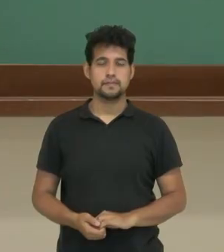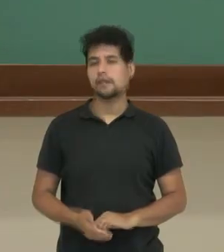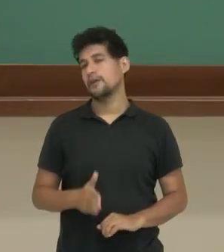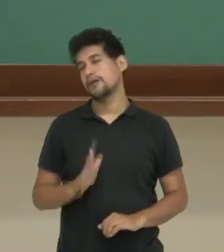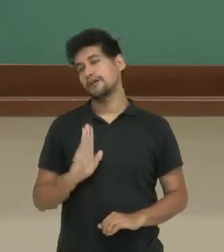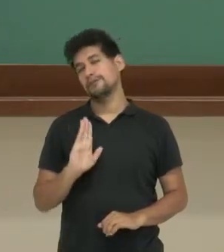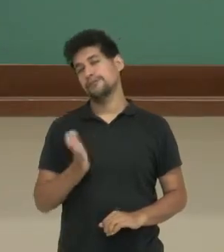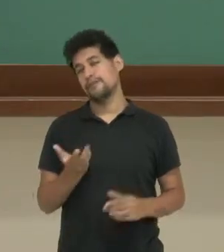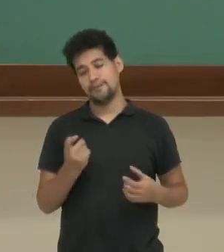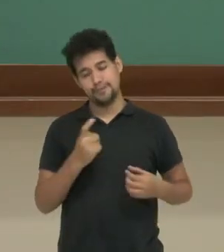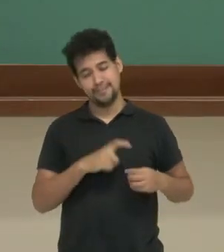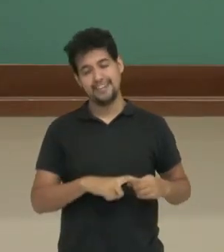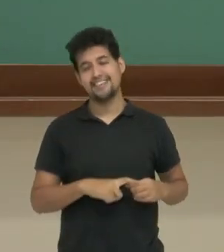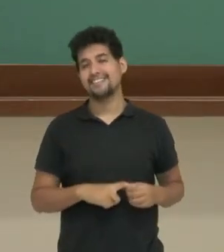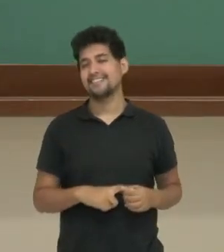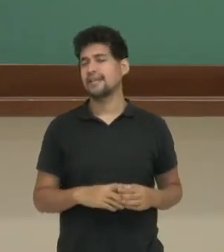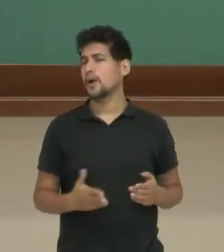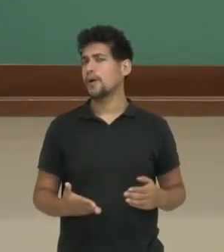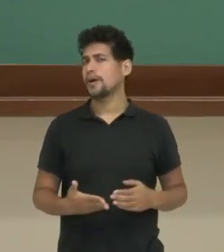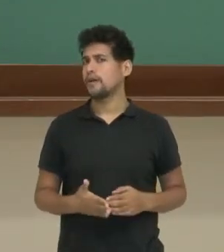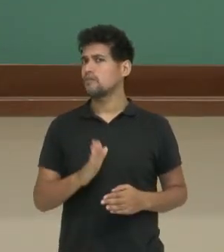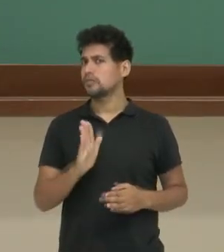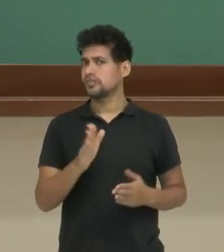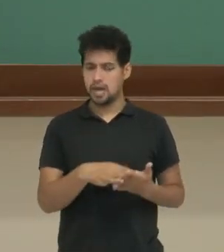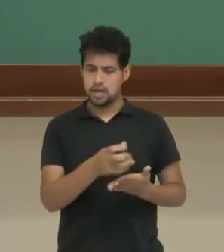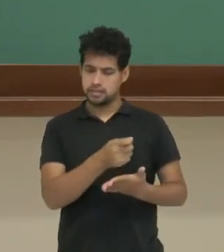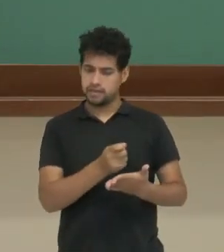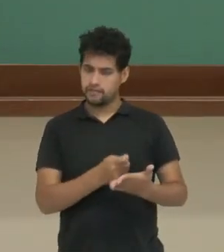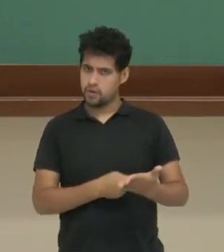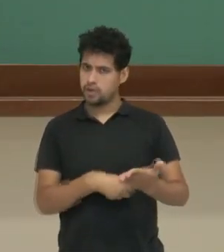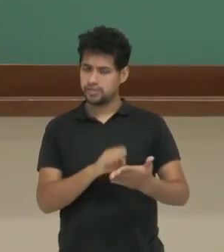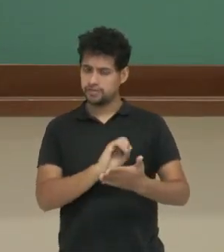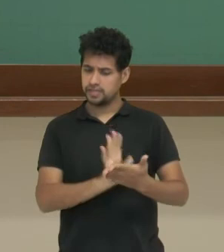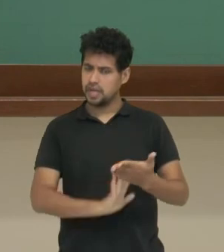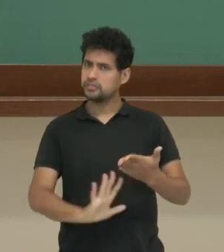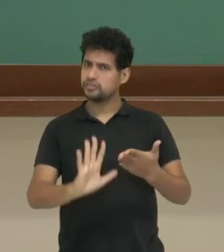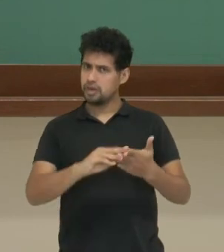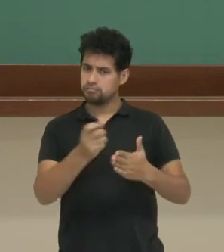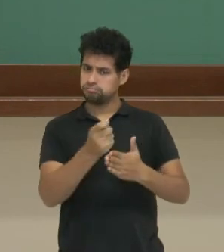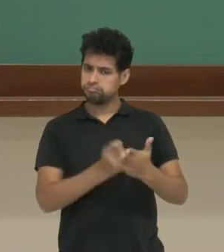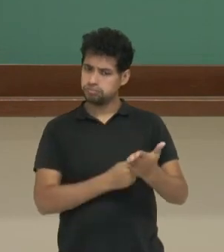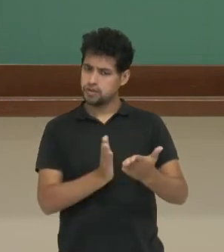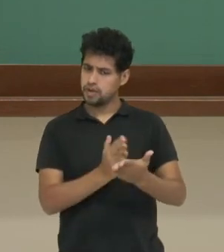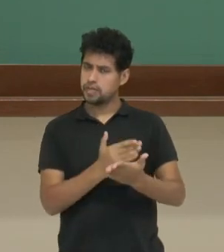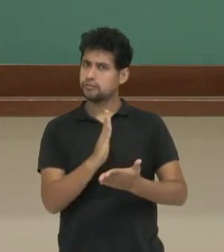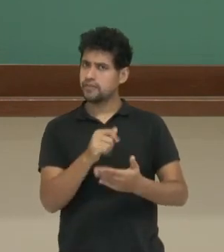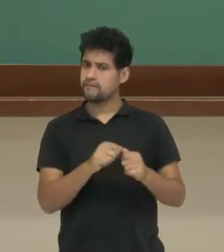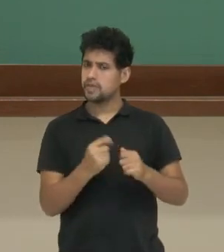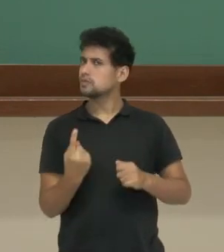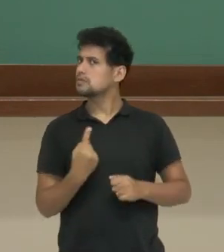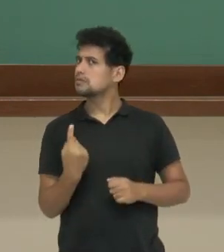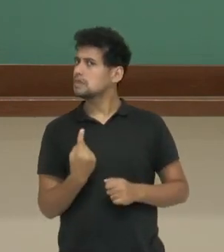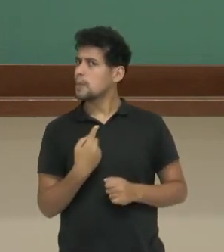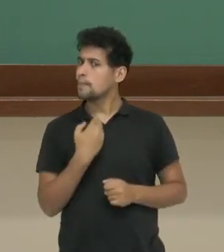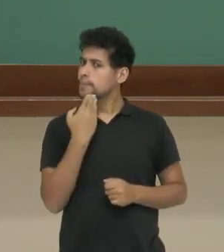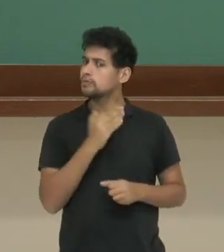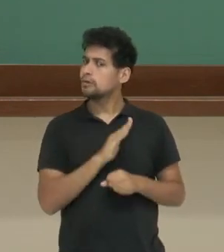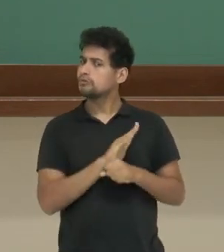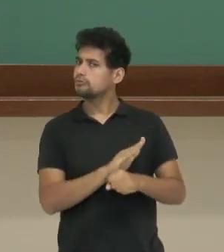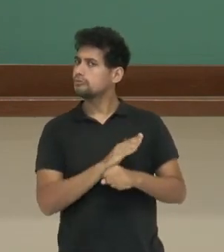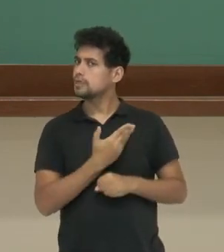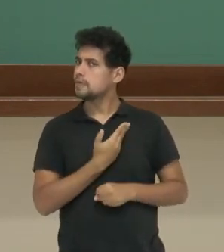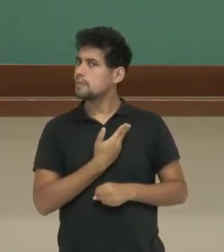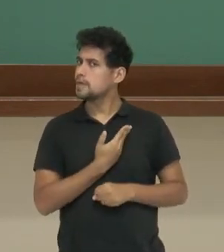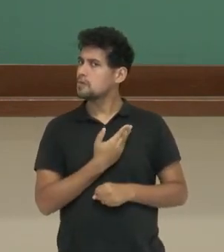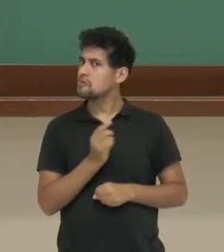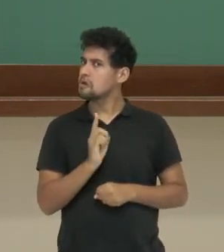Voltei, minha gente. E aí, anotou a atividade, registrou ela no teu caderno, fez sozinho, pediu ajuda aí dos